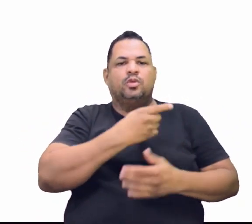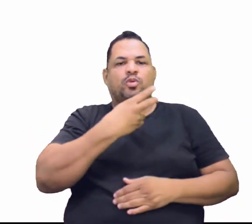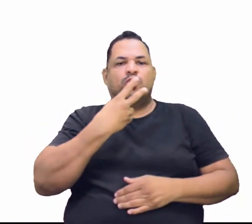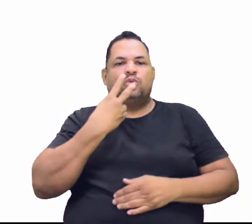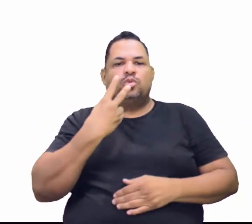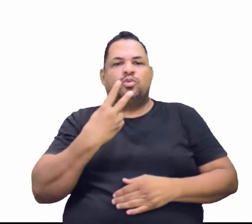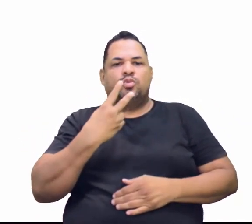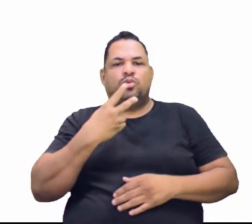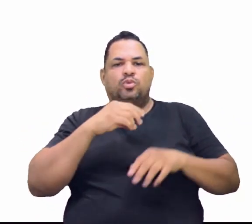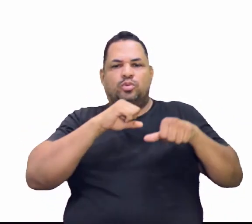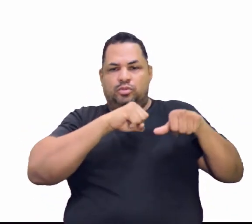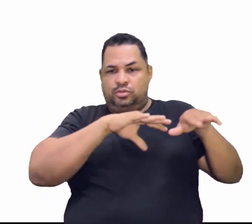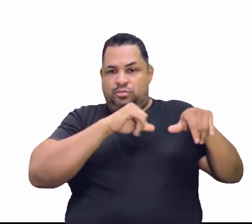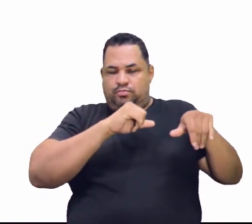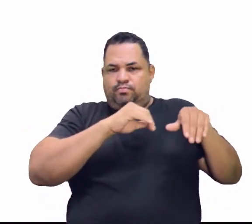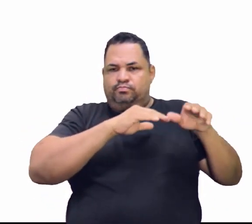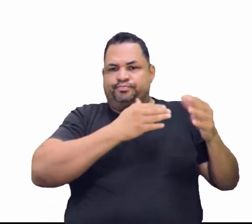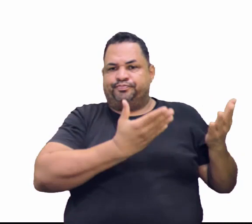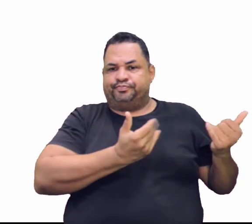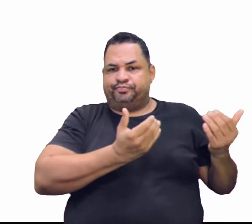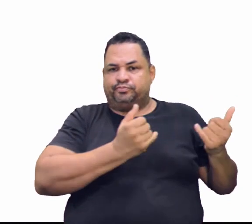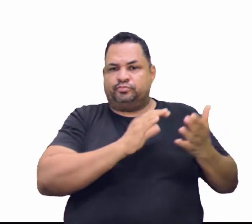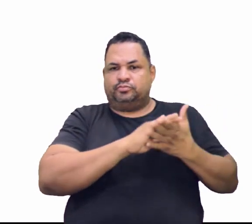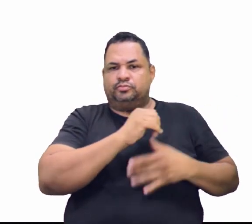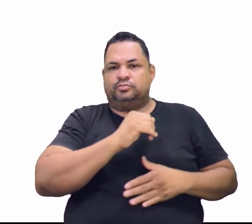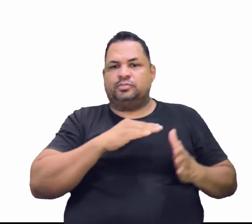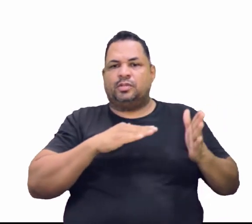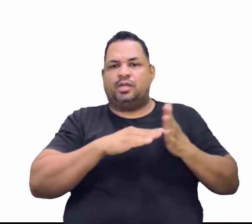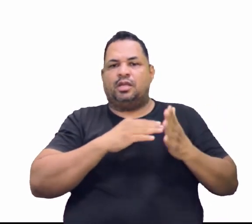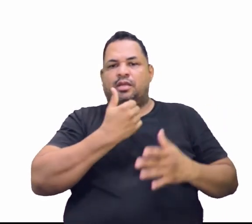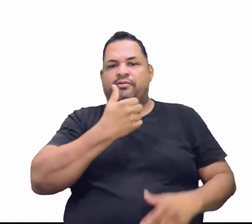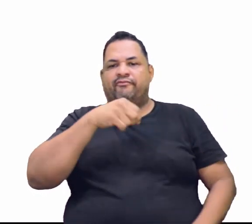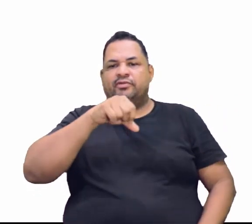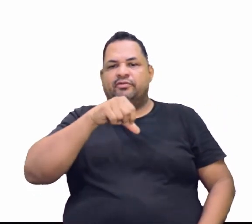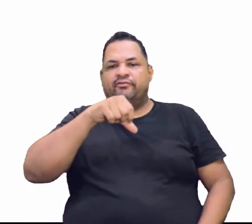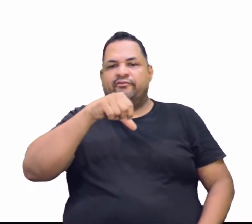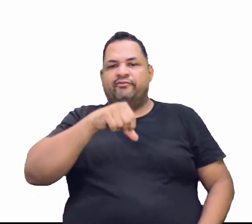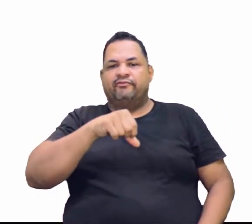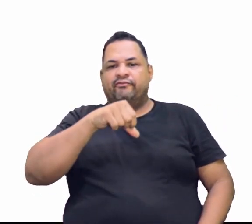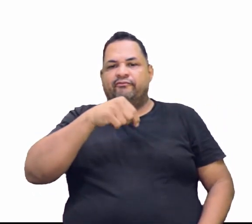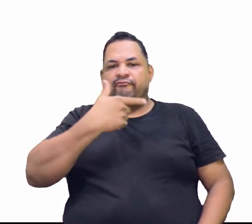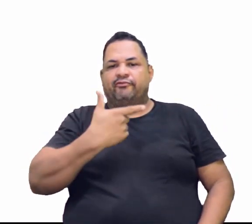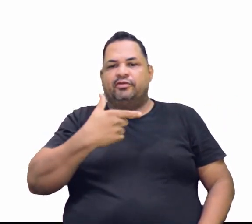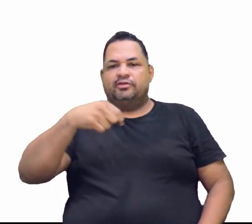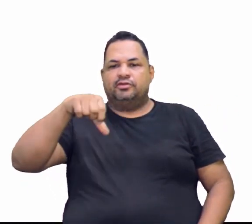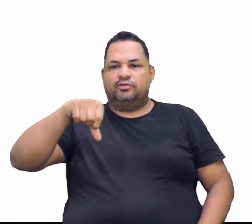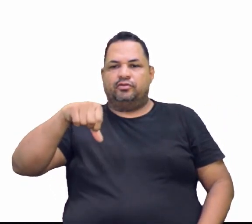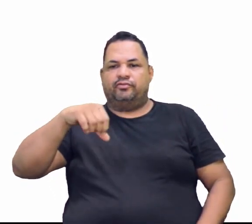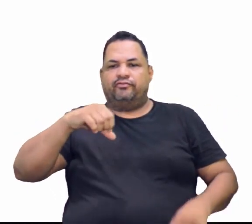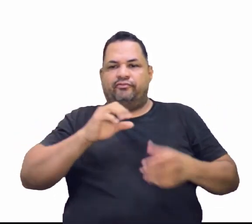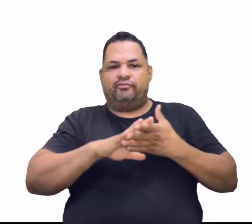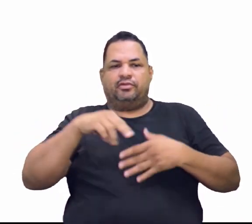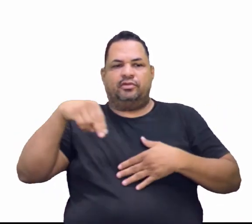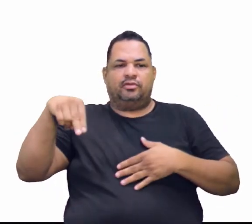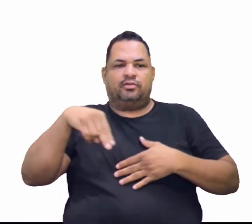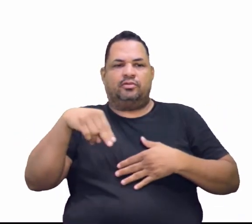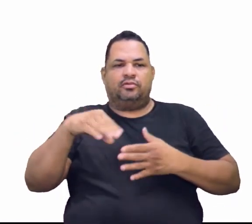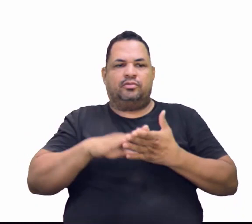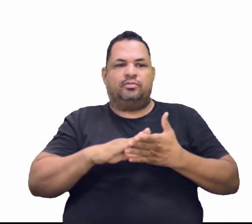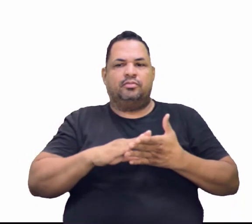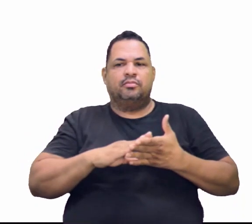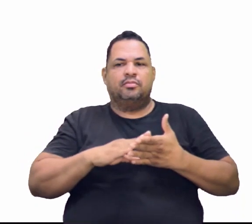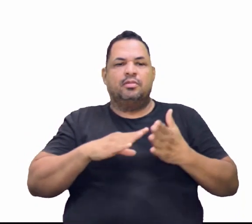de 29 a 29 de novembro de 1907. Ele vai fazer um reconhecimento de toda a área